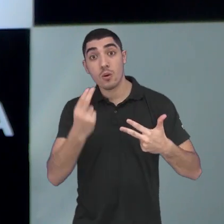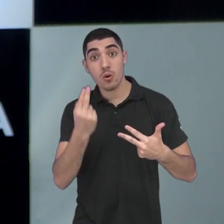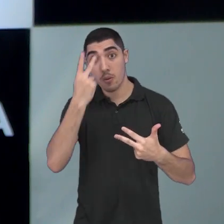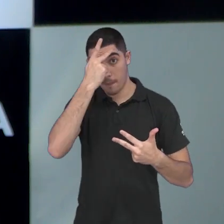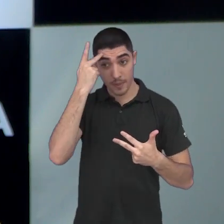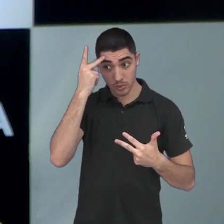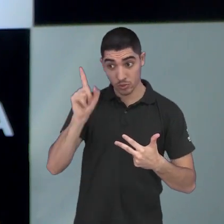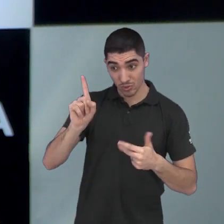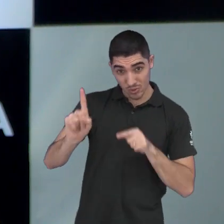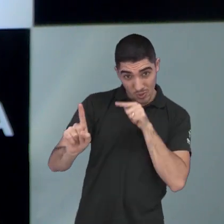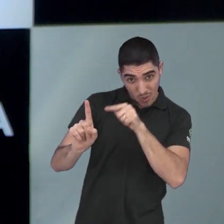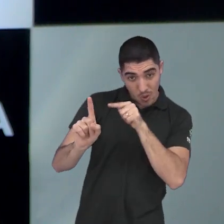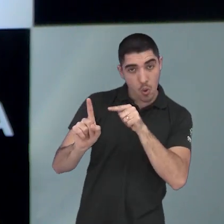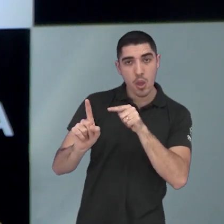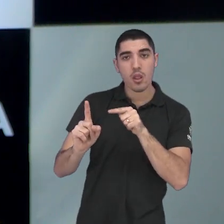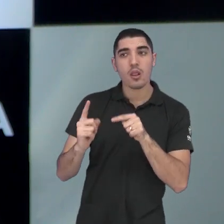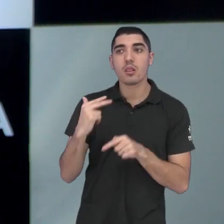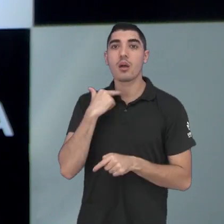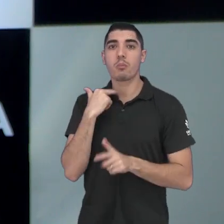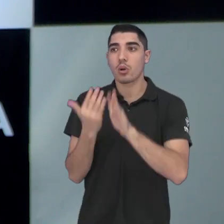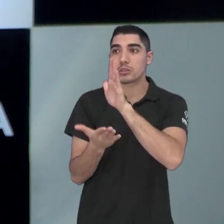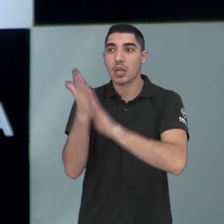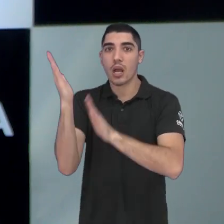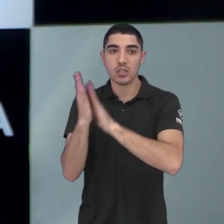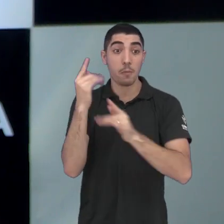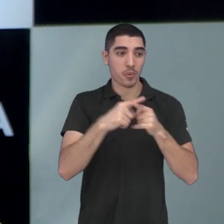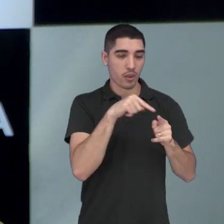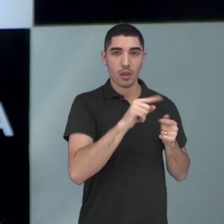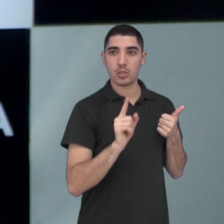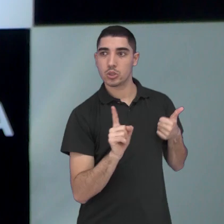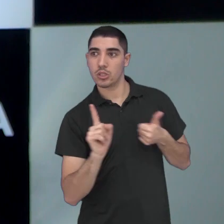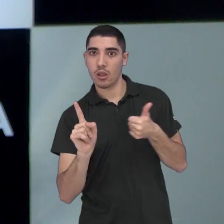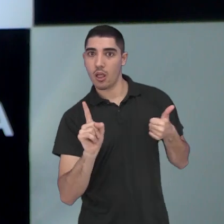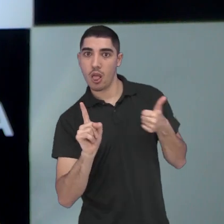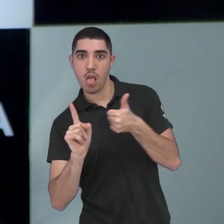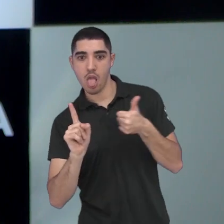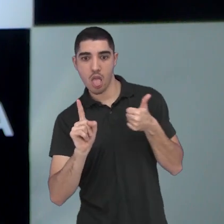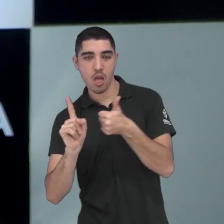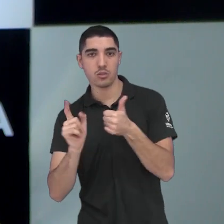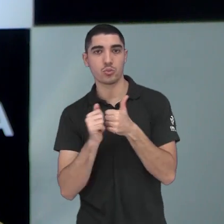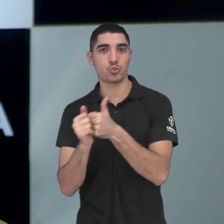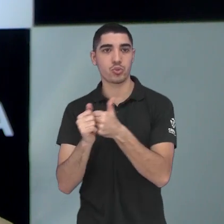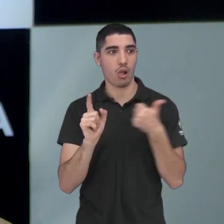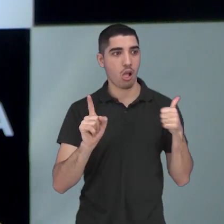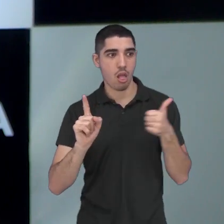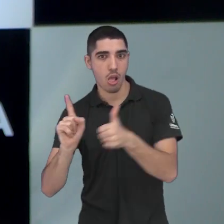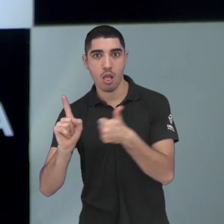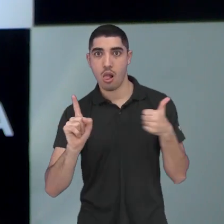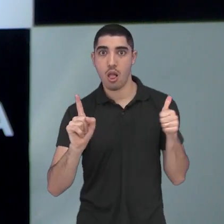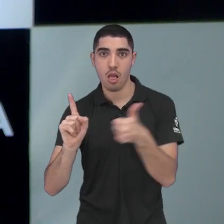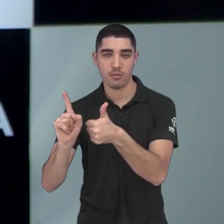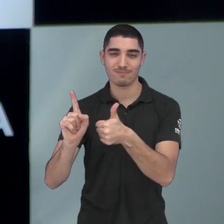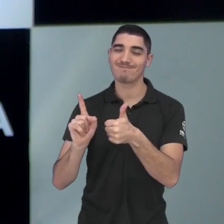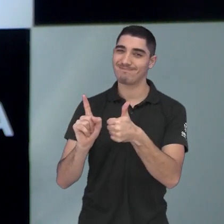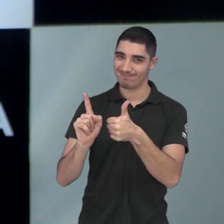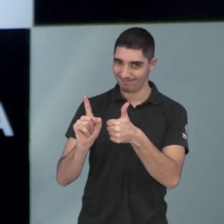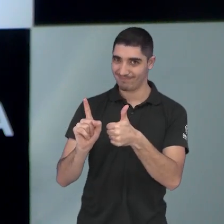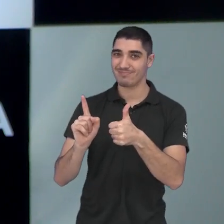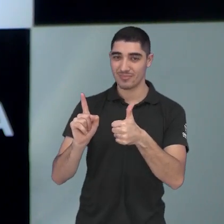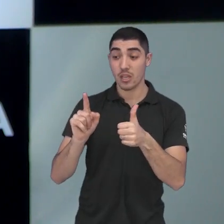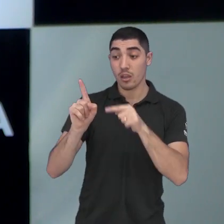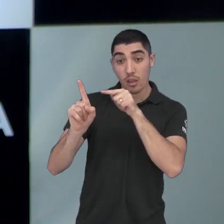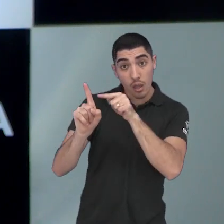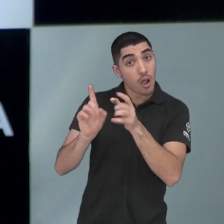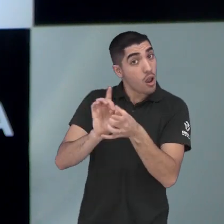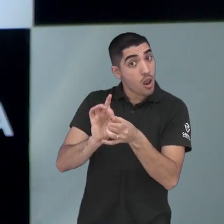a impedir a a limitação de de locomoção da da vía né ou até a pessoa tá eh privando ali